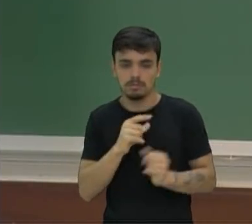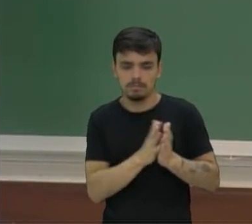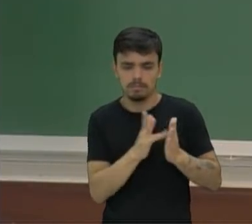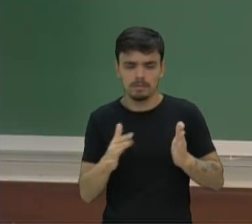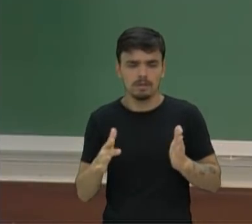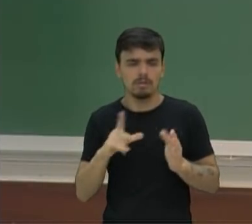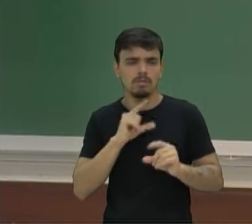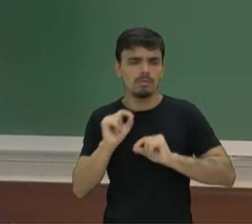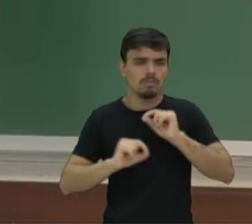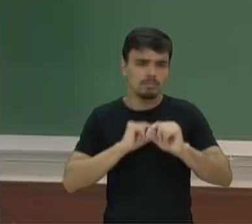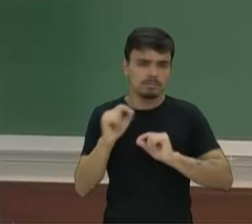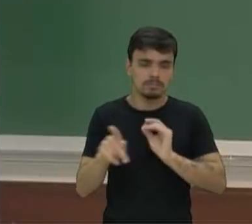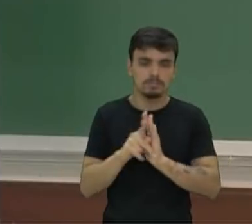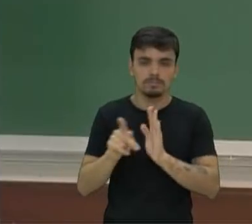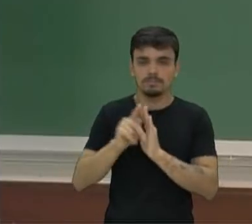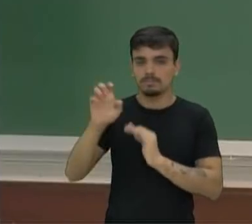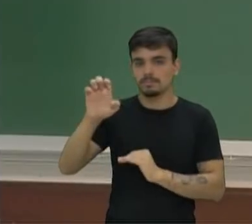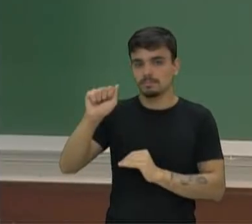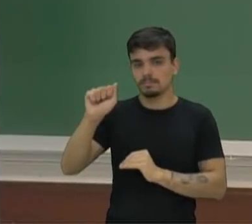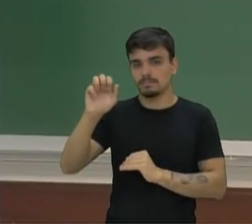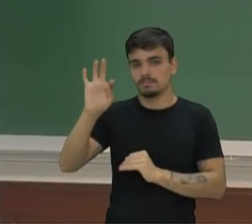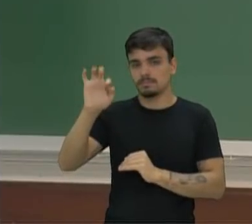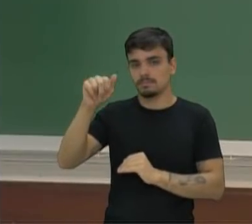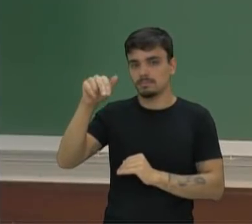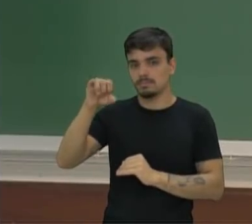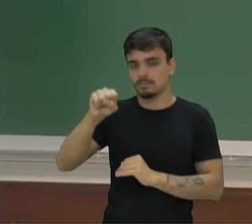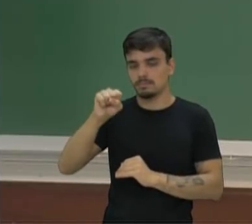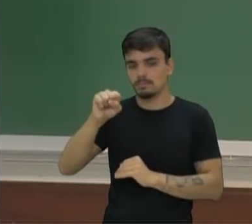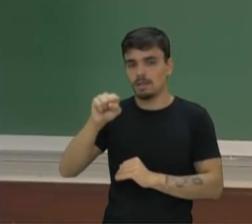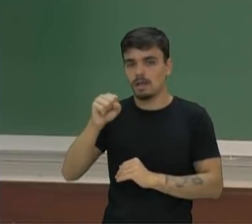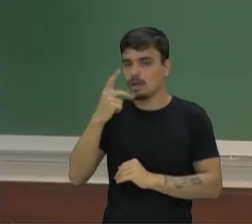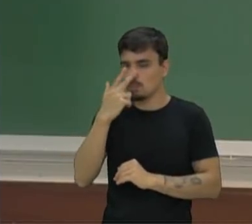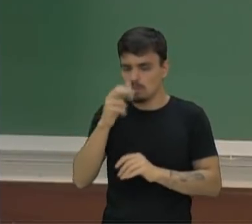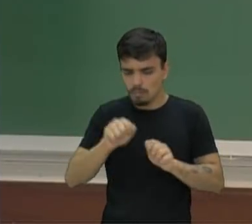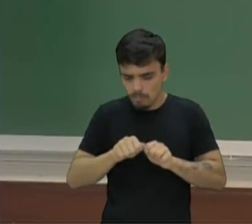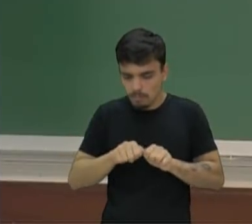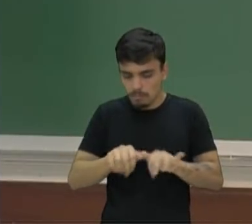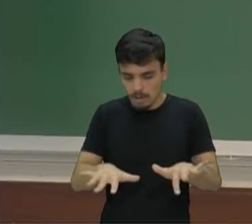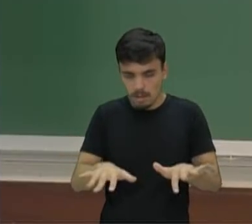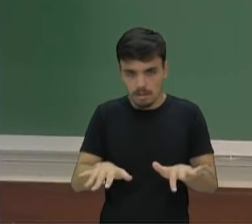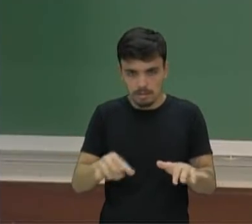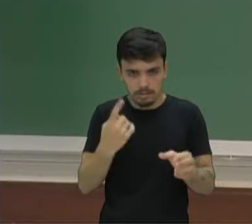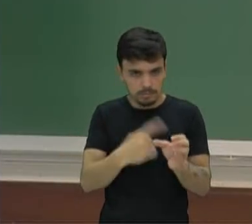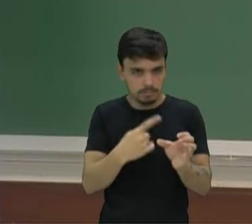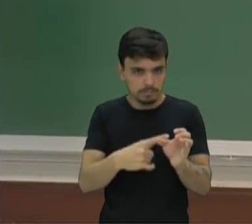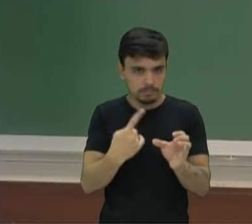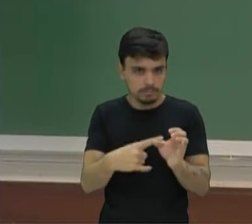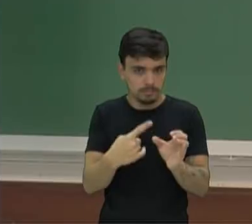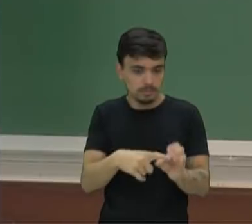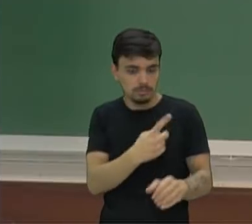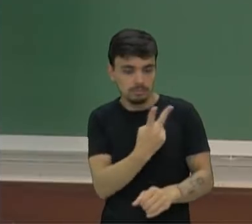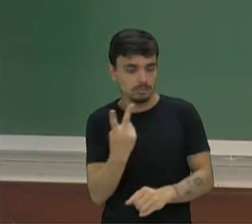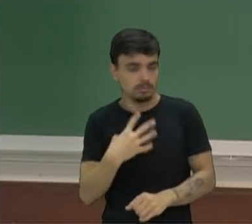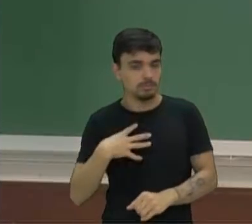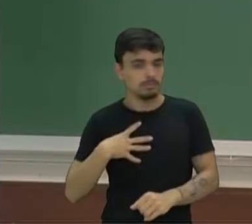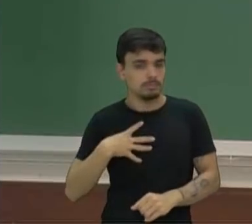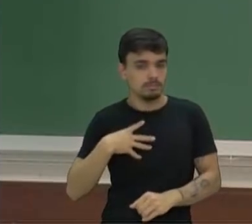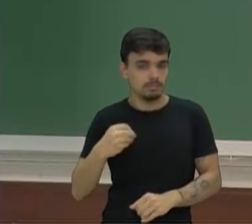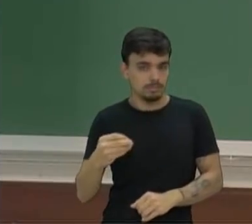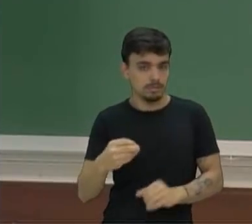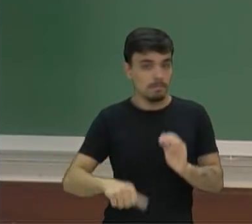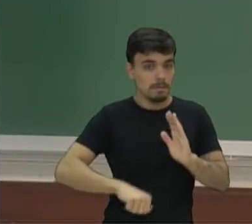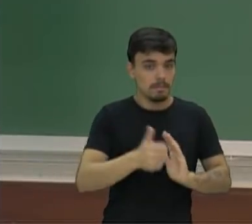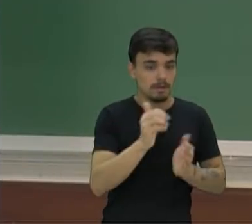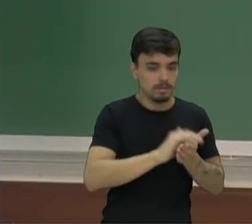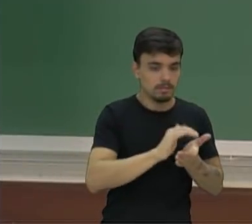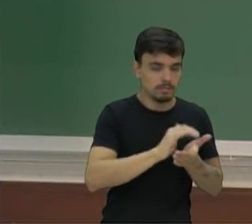praga de Atenas, uma doença, quase uma epidemia que se alastrou na cidade, que levou os dois filhos do primeiro